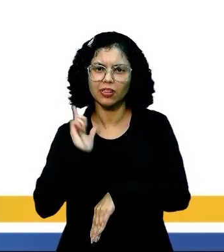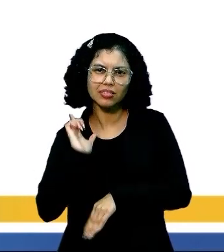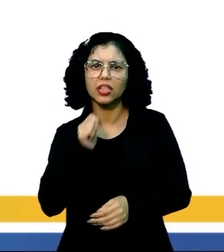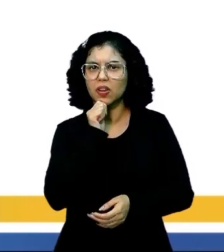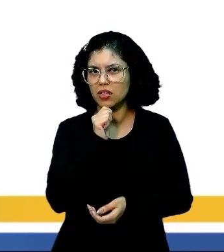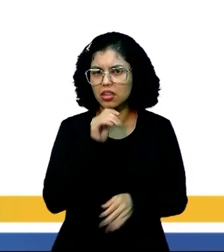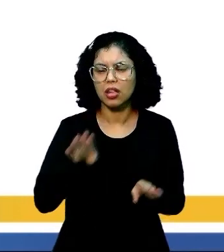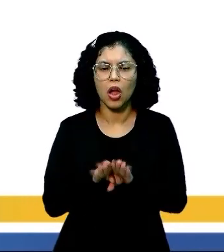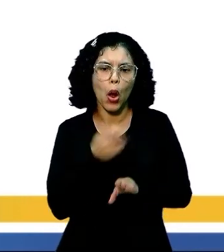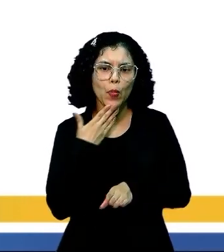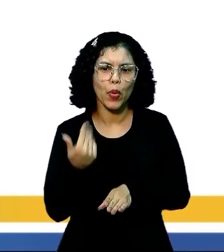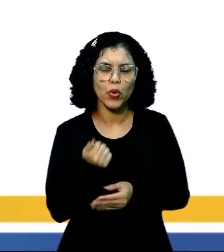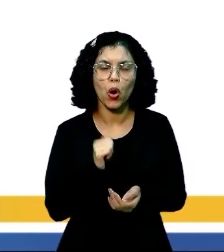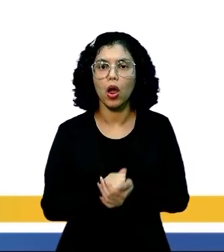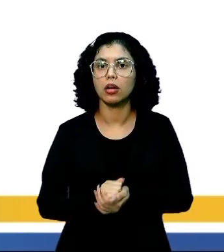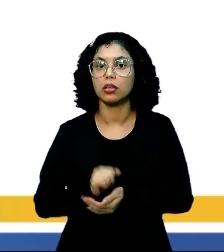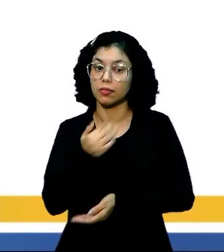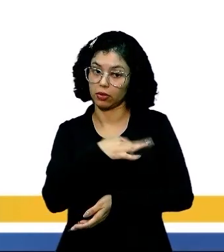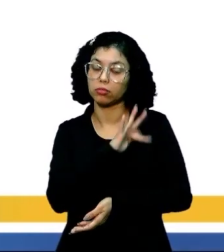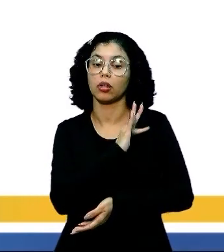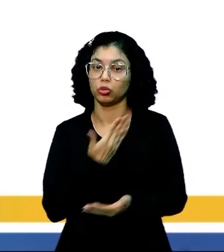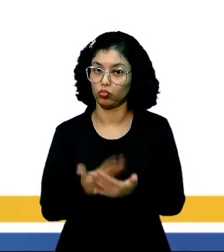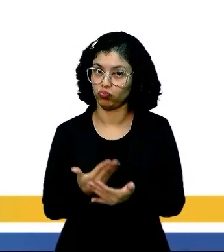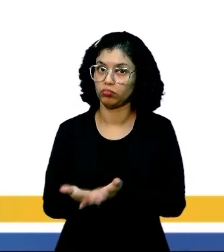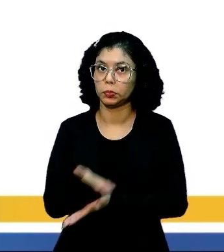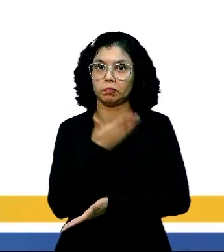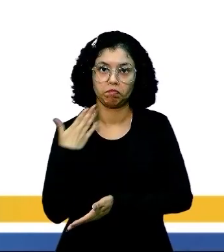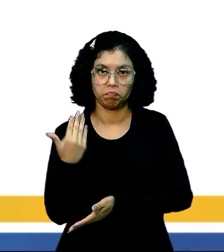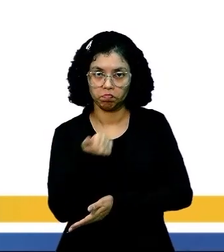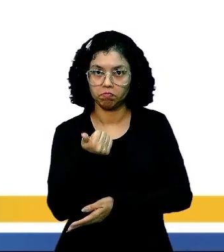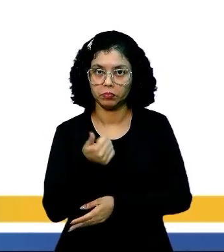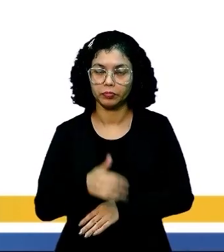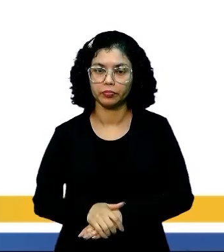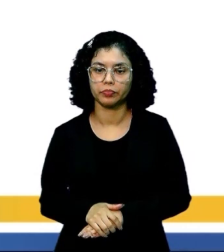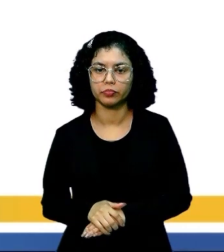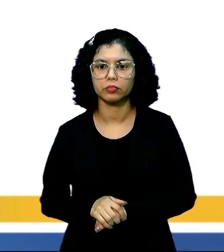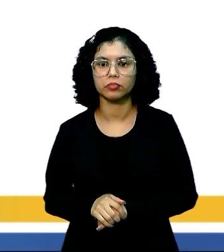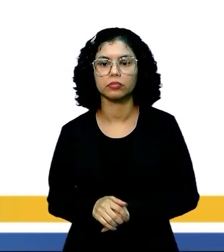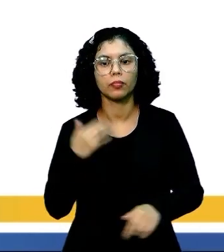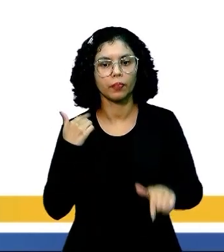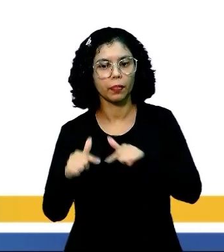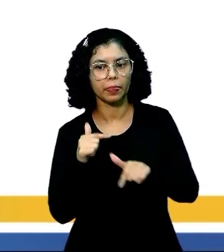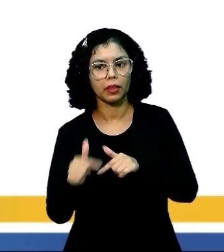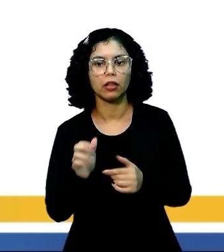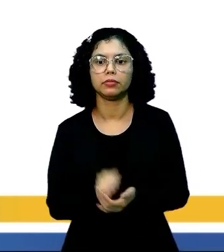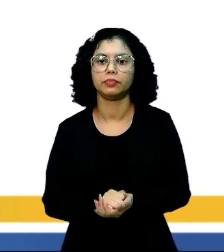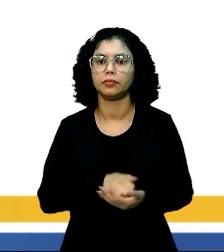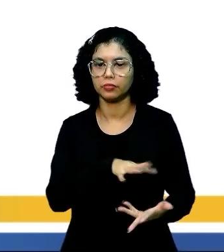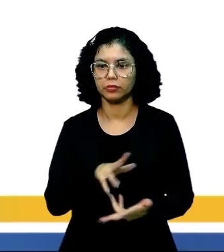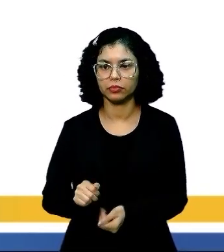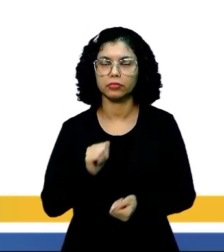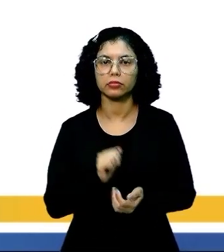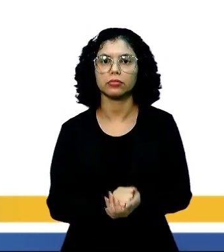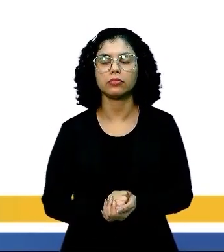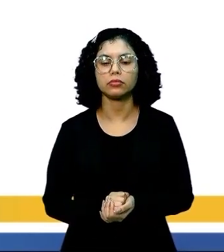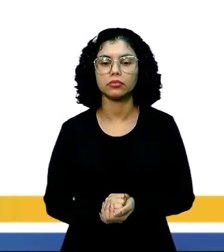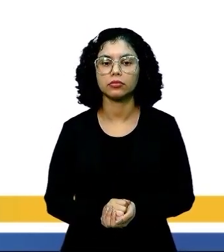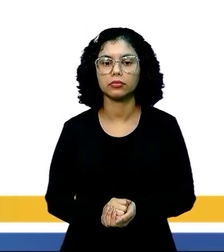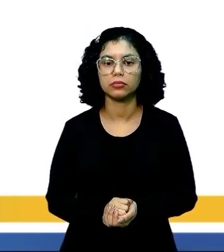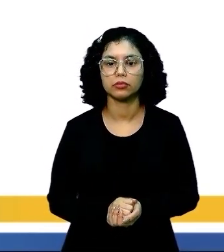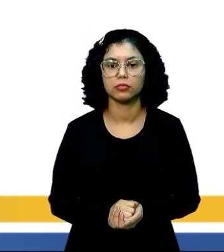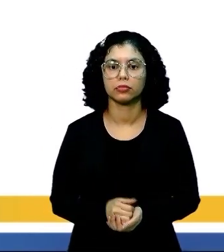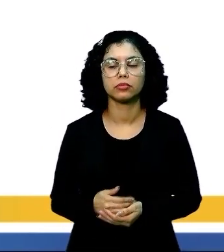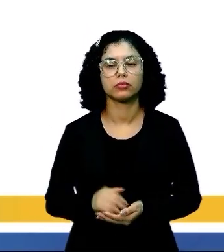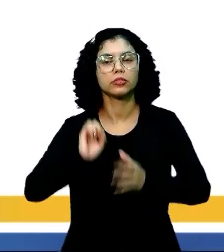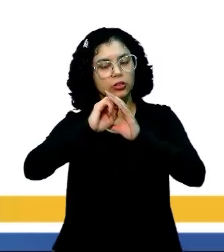nas melhores universidades, ou seja, estudar em melhores universidades, trabalhar em empresas multinacionais e estrangeiras. Aí está falando, né,